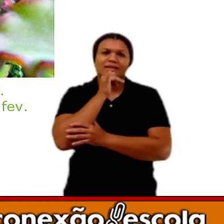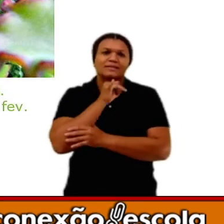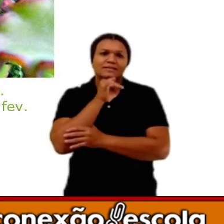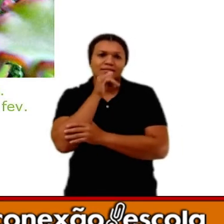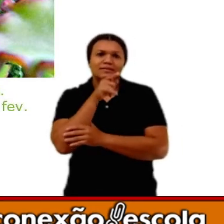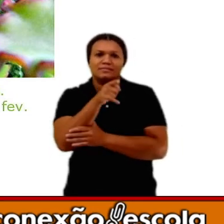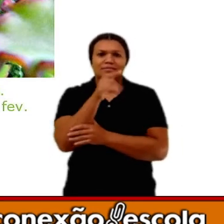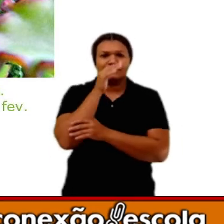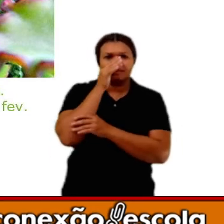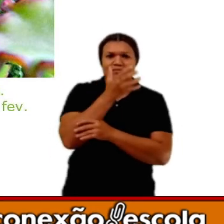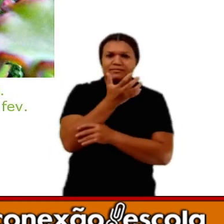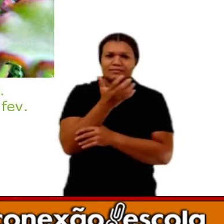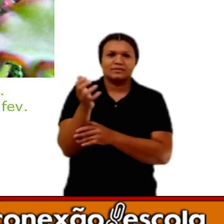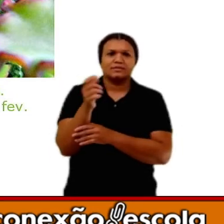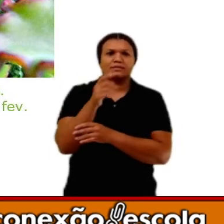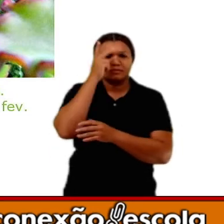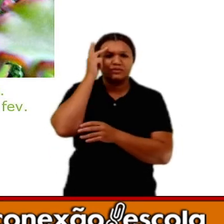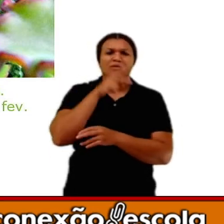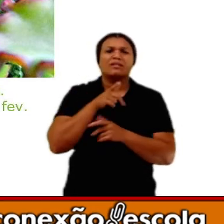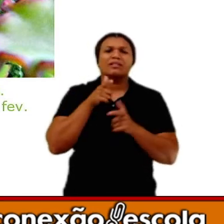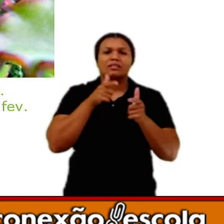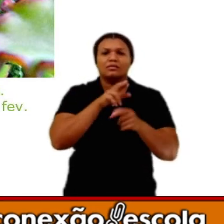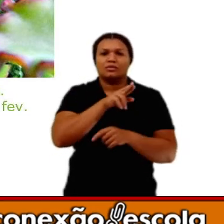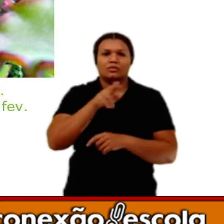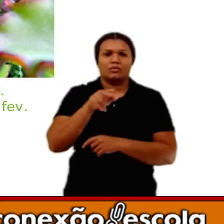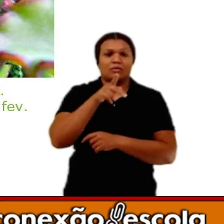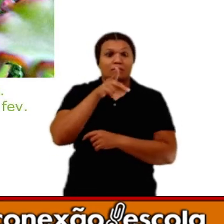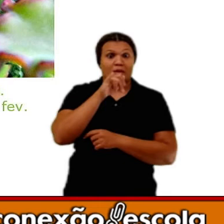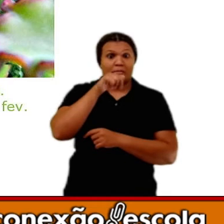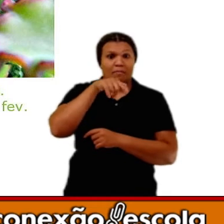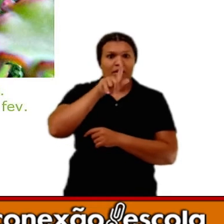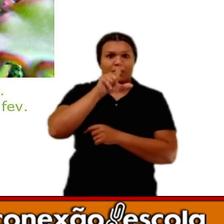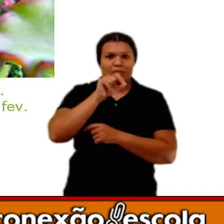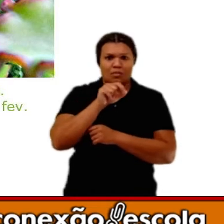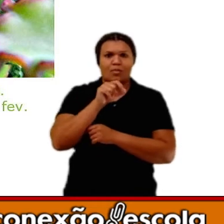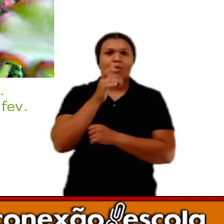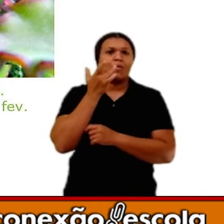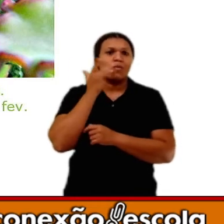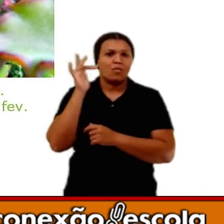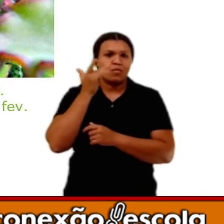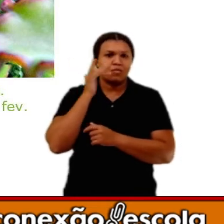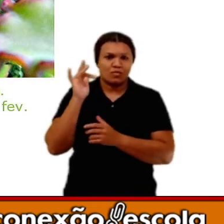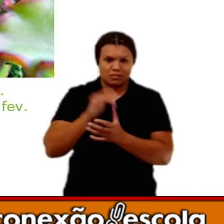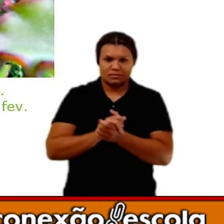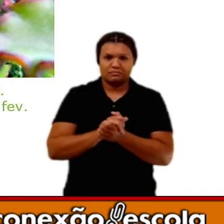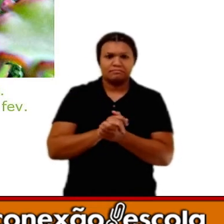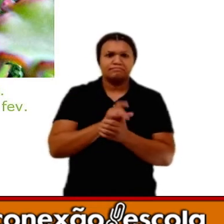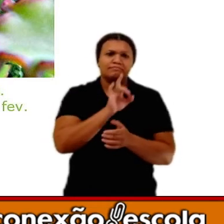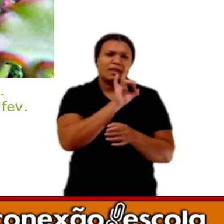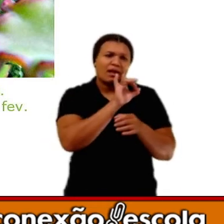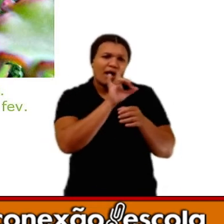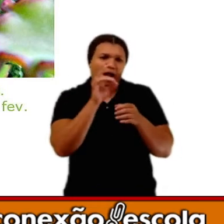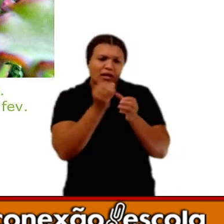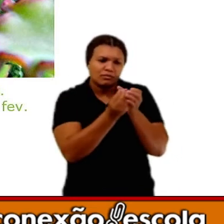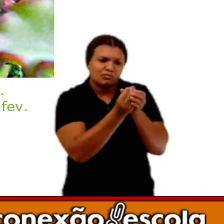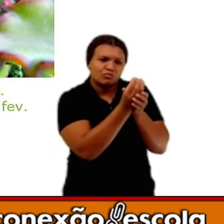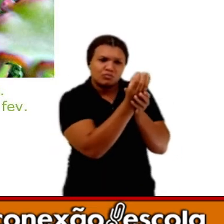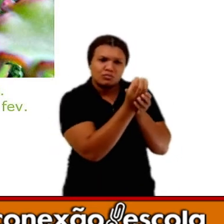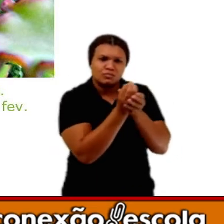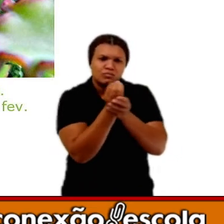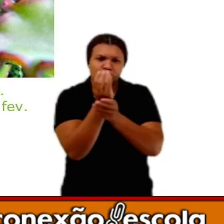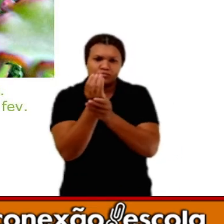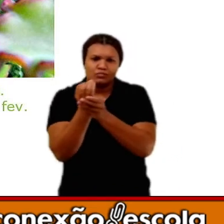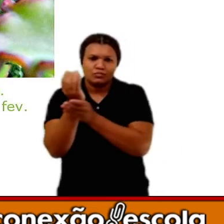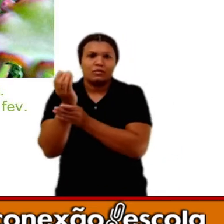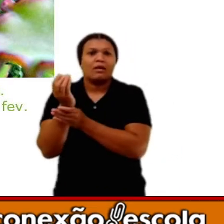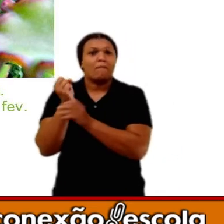plantinha, que alguns chamam ela de pingo de ouro. Cada pontinha dessas aqui que ela tem pode dar origem a um novo